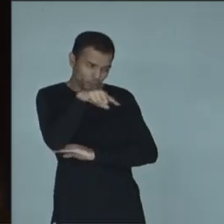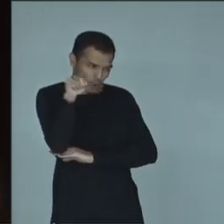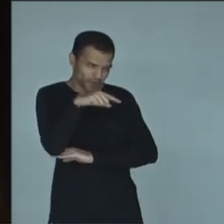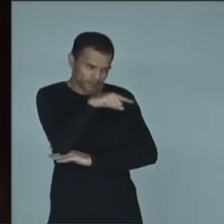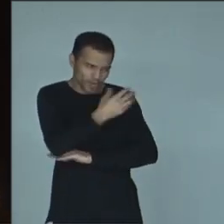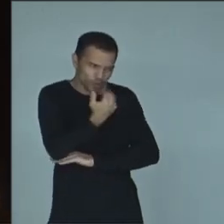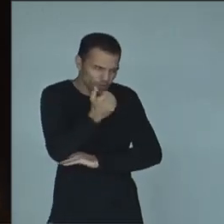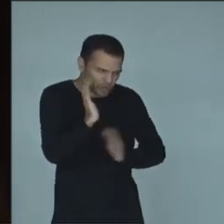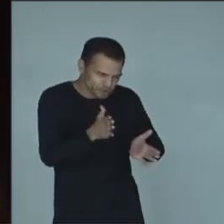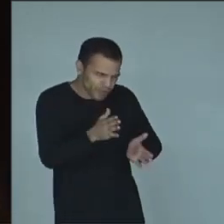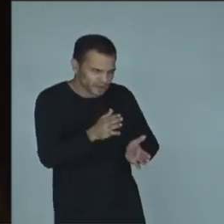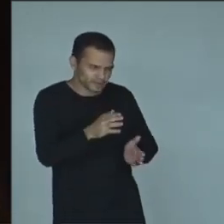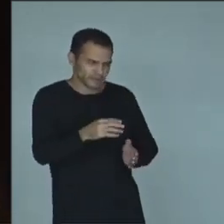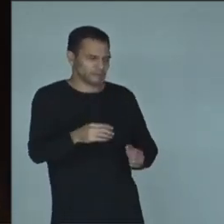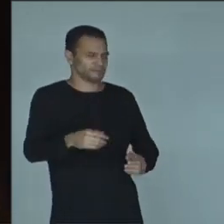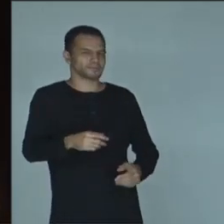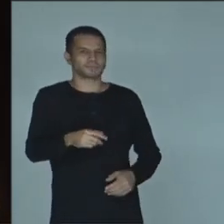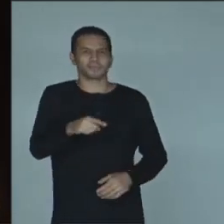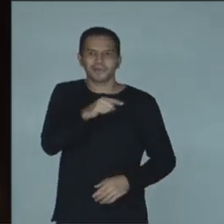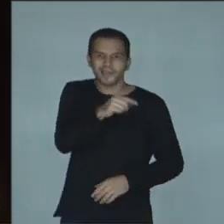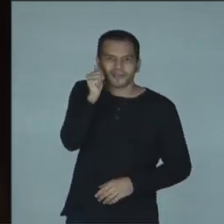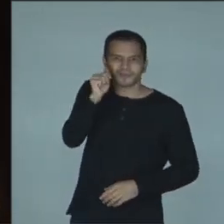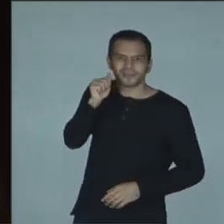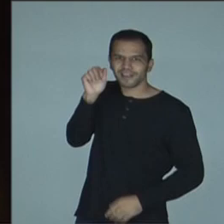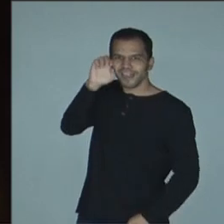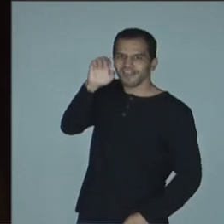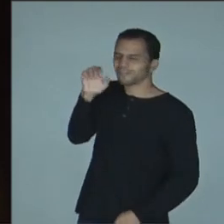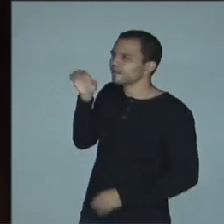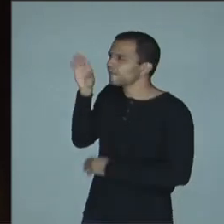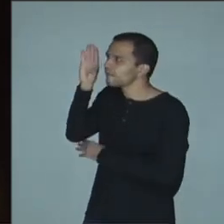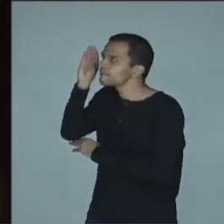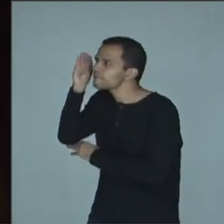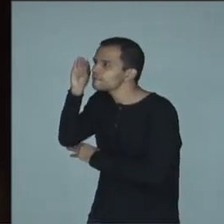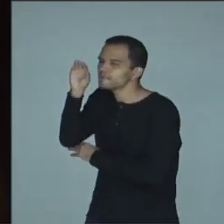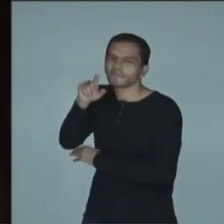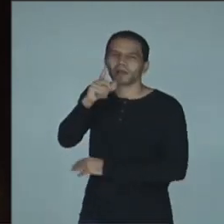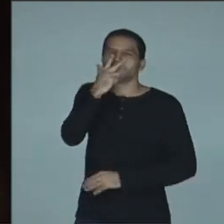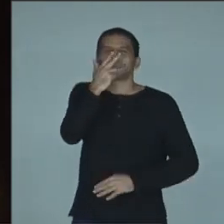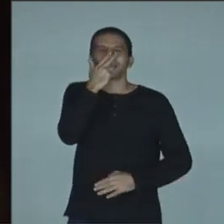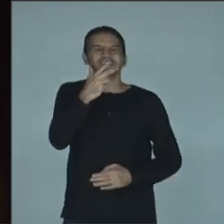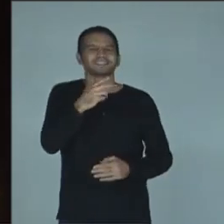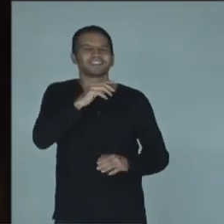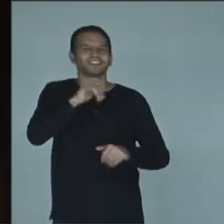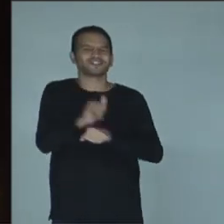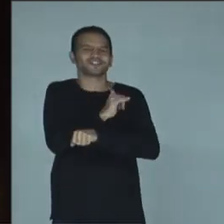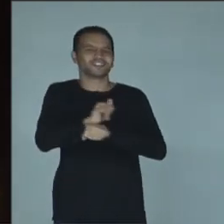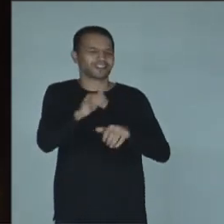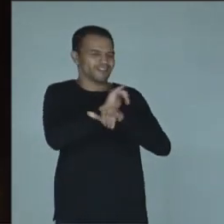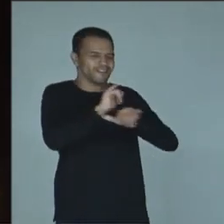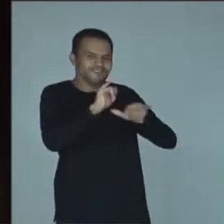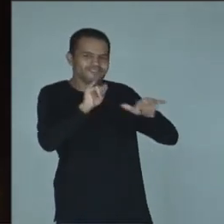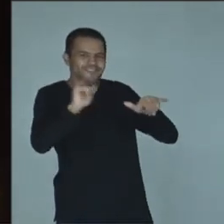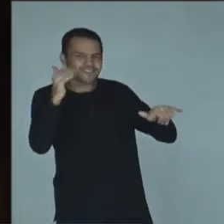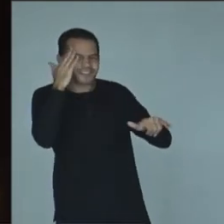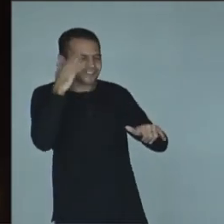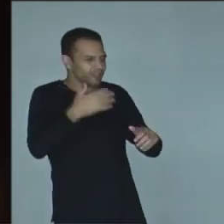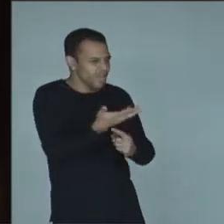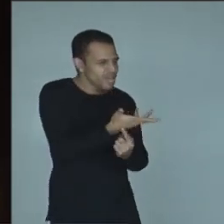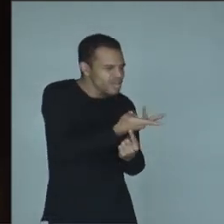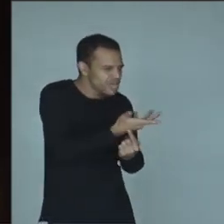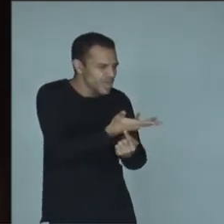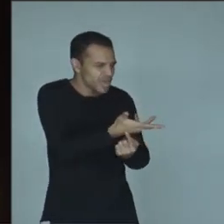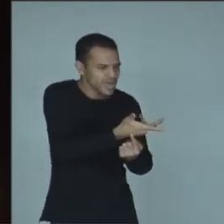né pronto já aguçou a curiosidade da Eva Isso é uma estratégia de marketing ele já chamou atenção